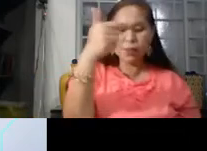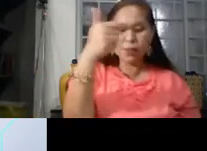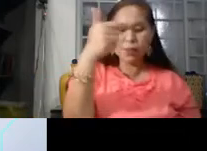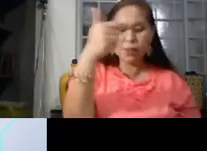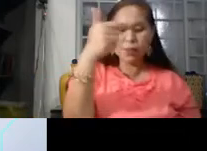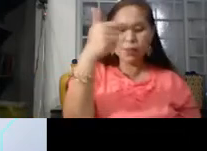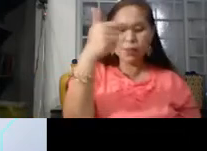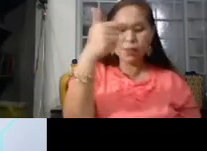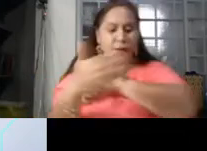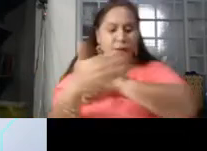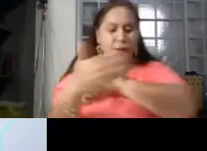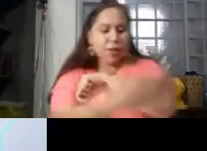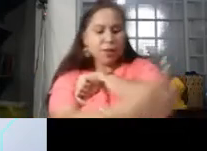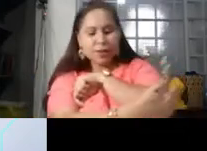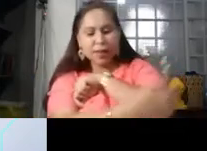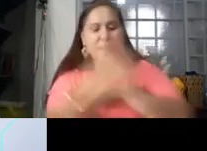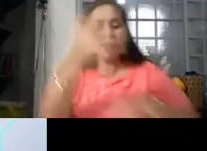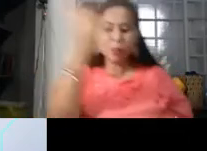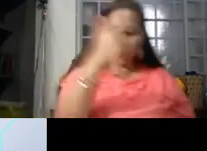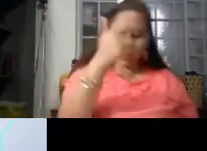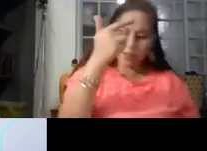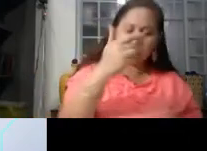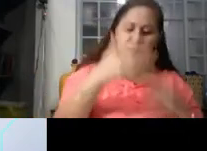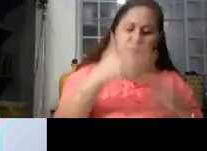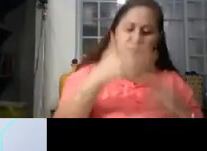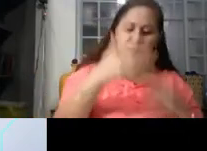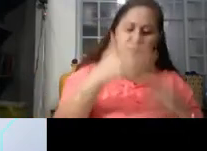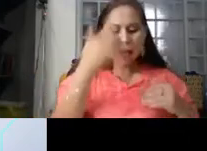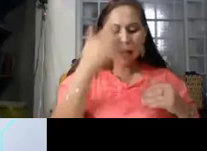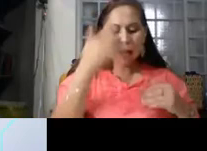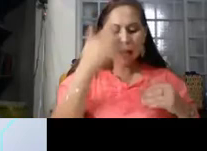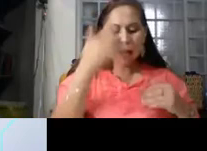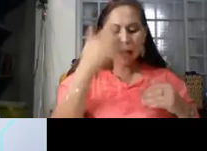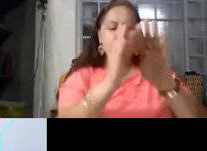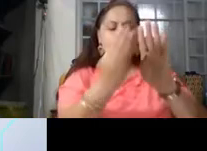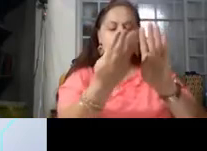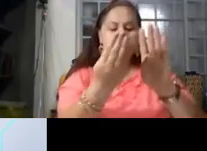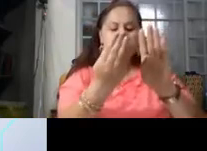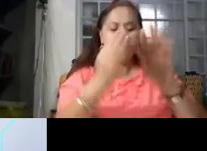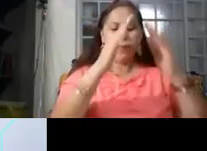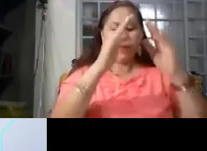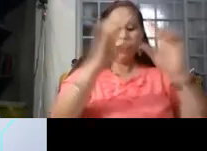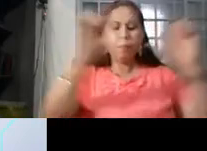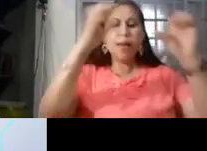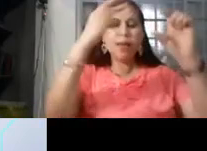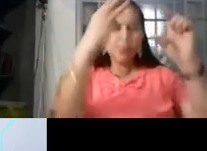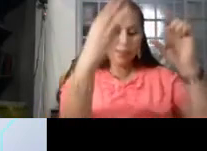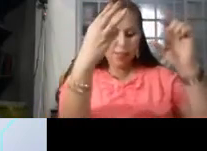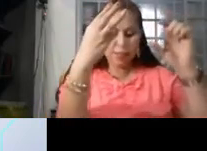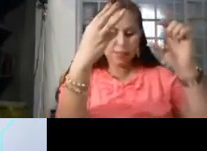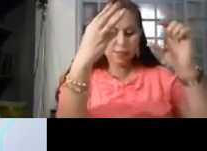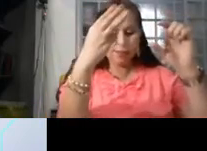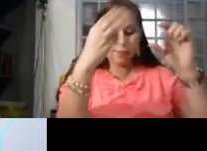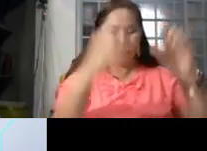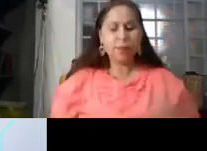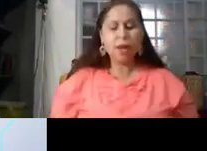segundo andar. Olha, esquerda, segundo andar, tem que ter uma sequência, né? Porta, placa